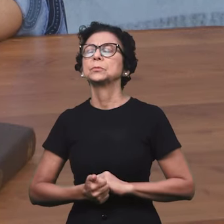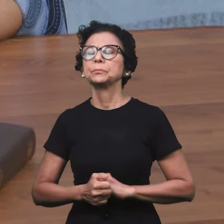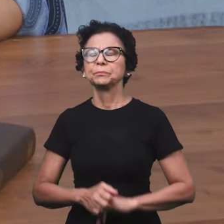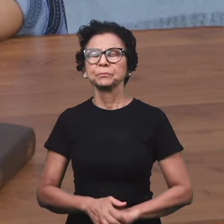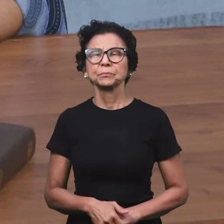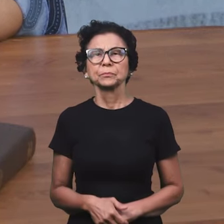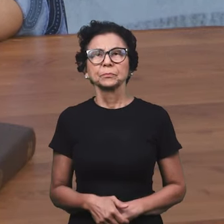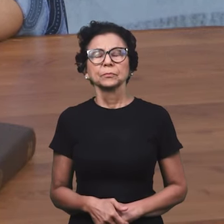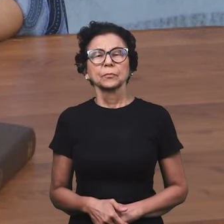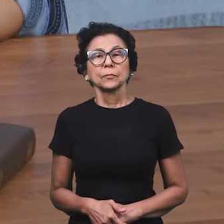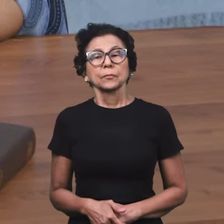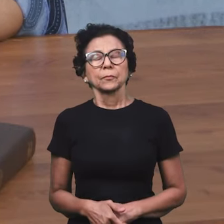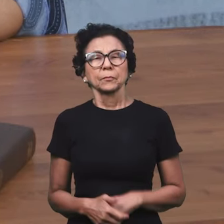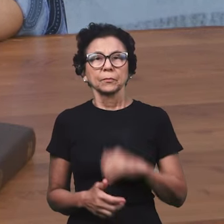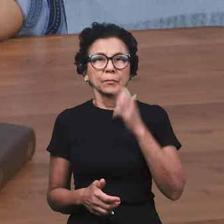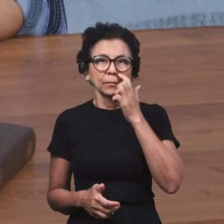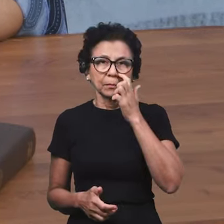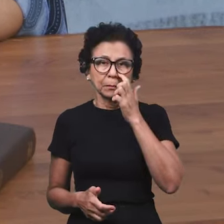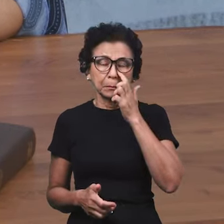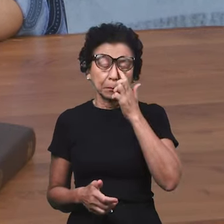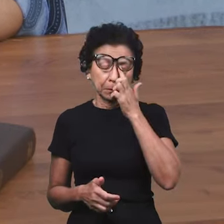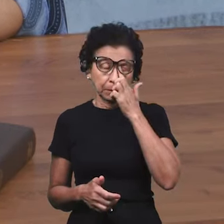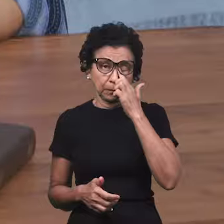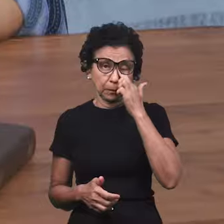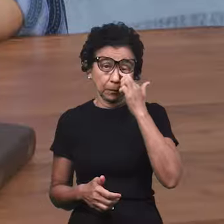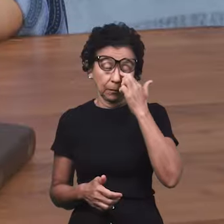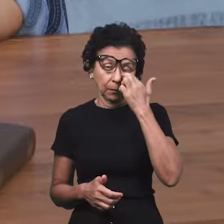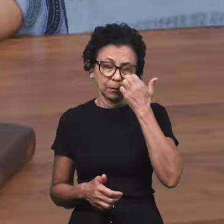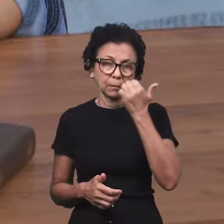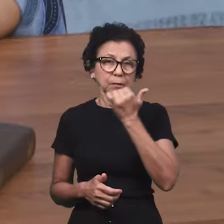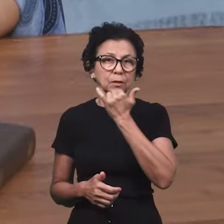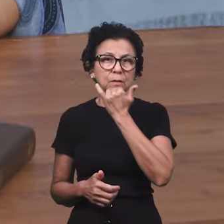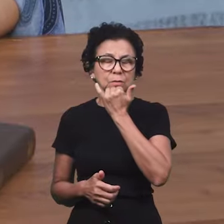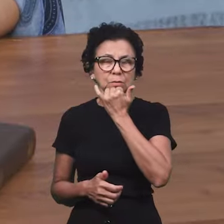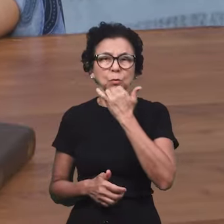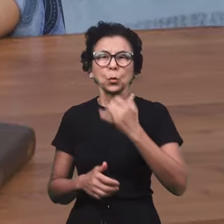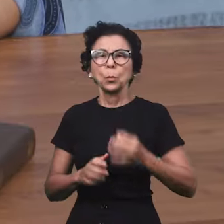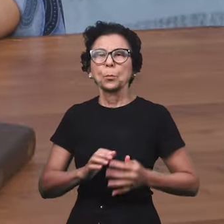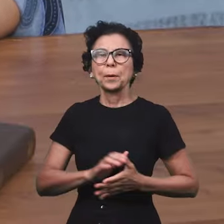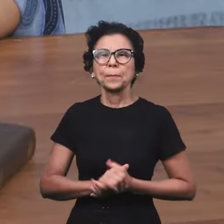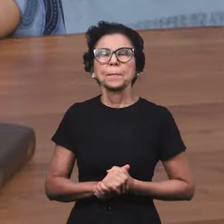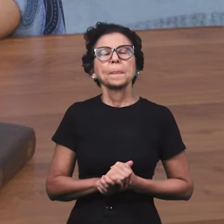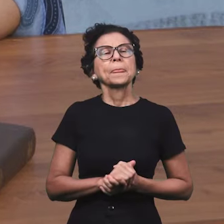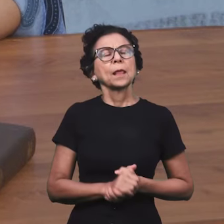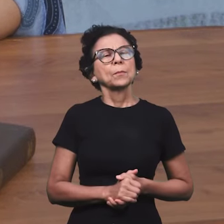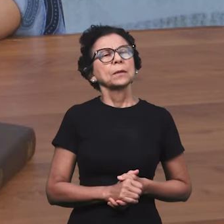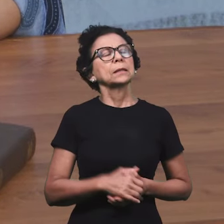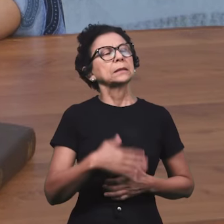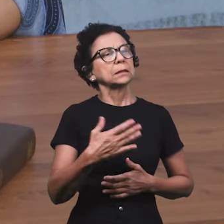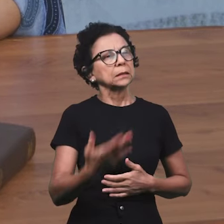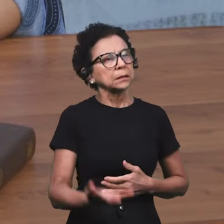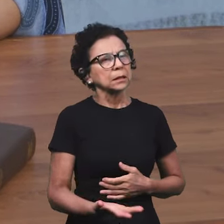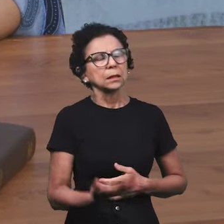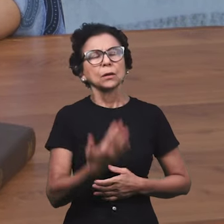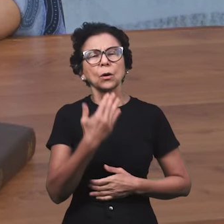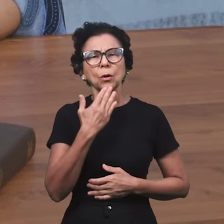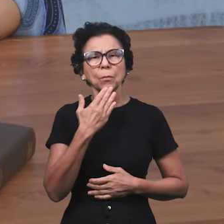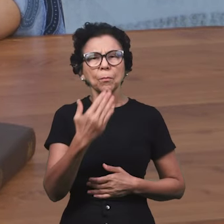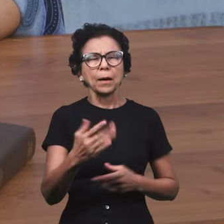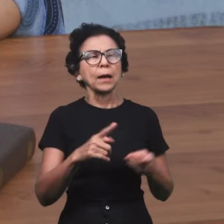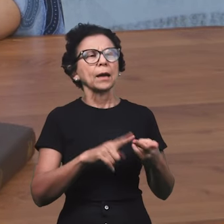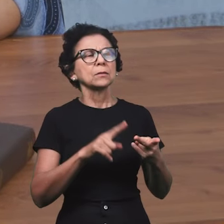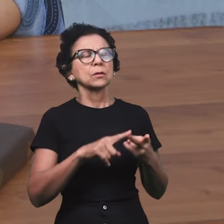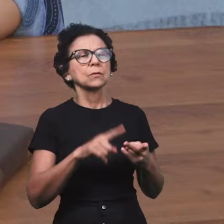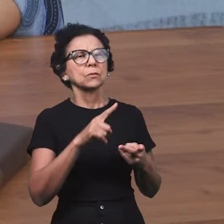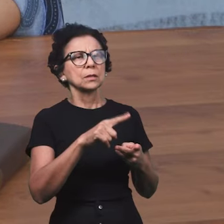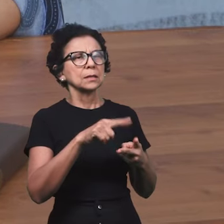Agora, pois, que meu senhor mande para os servos o trigo e a cevada e o